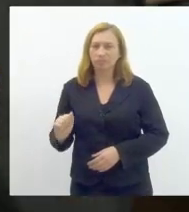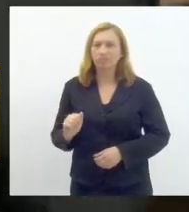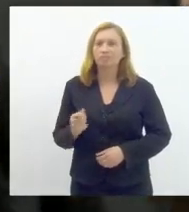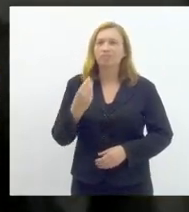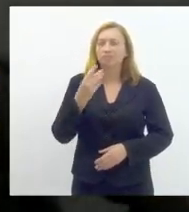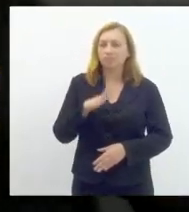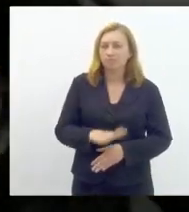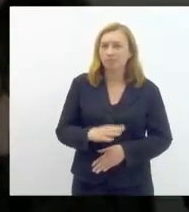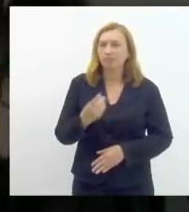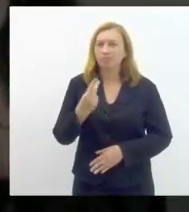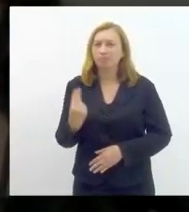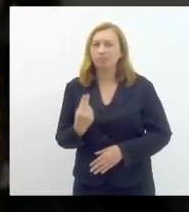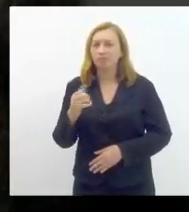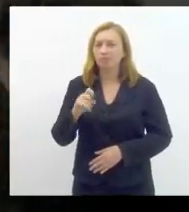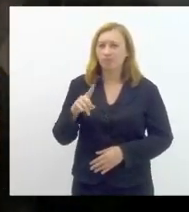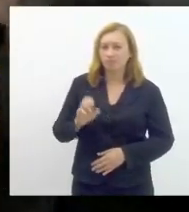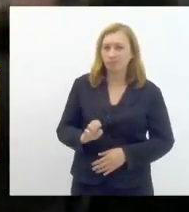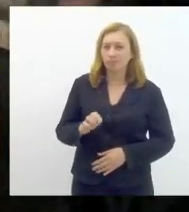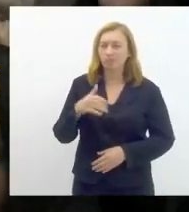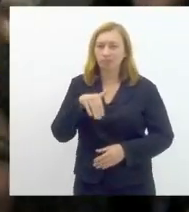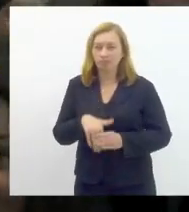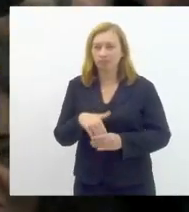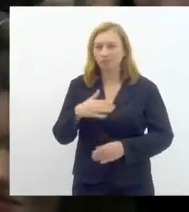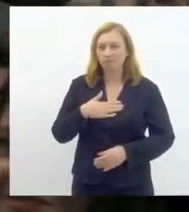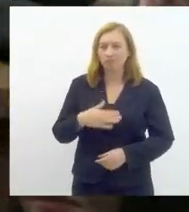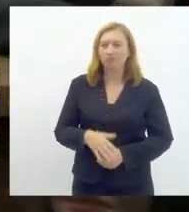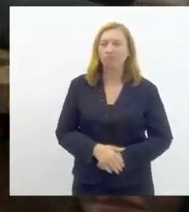Boa tarde, meu nome é Aline, eu voto em Aline.